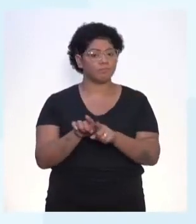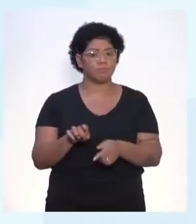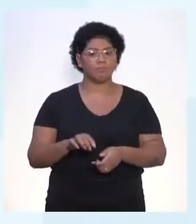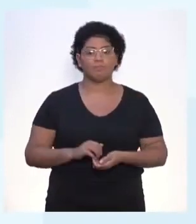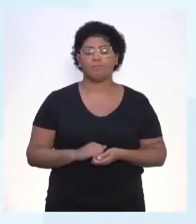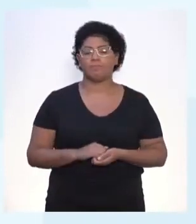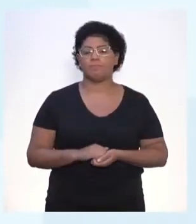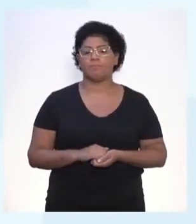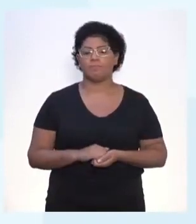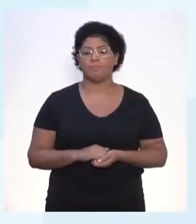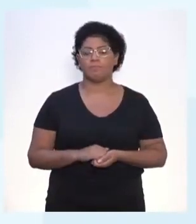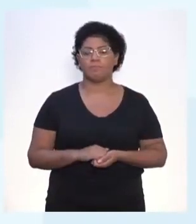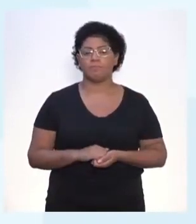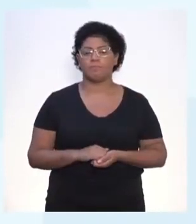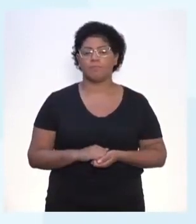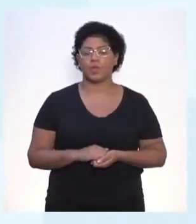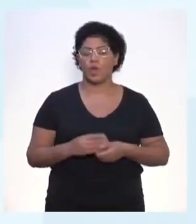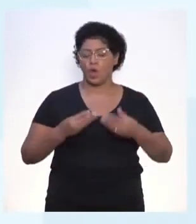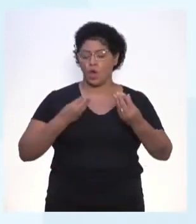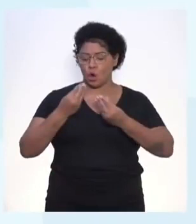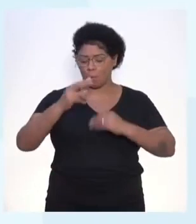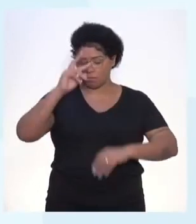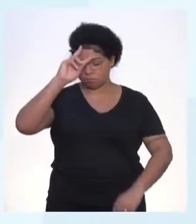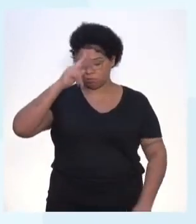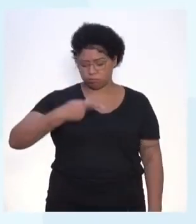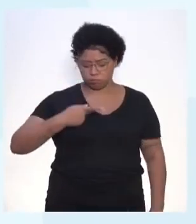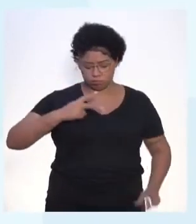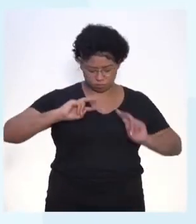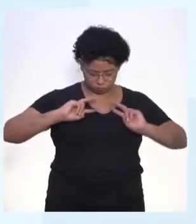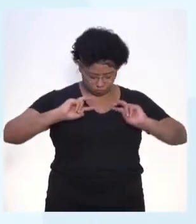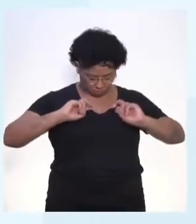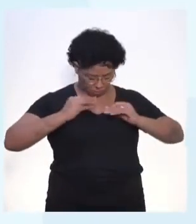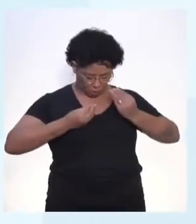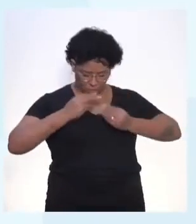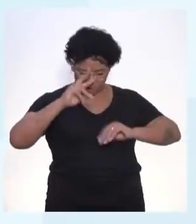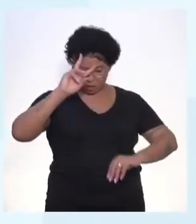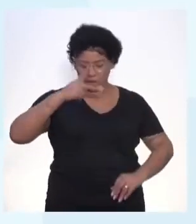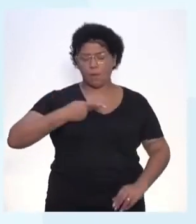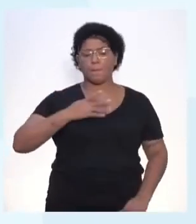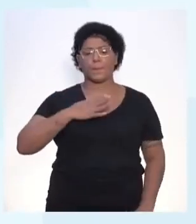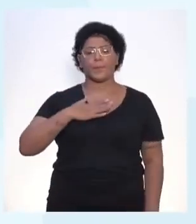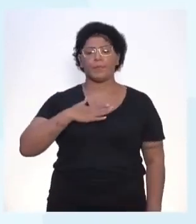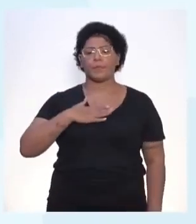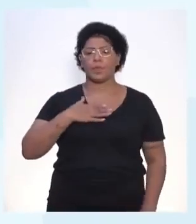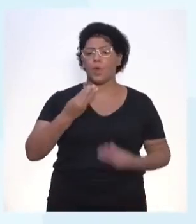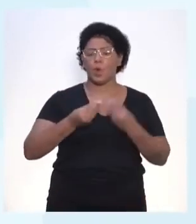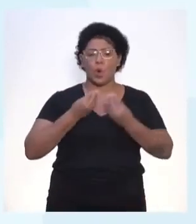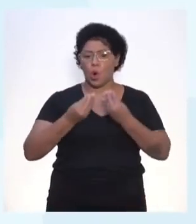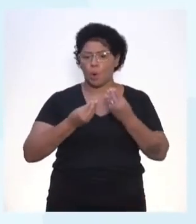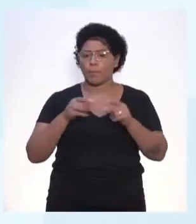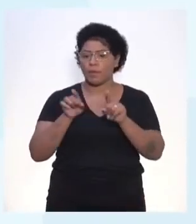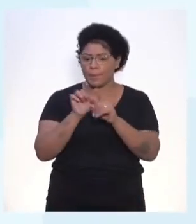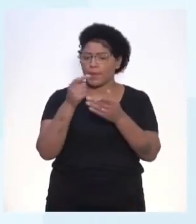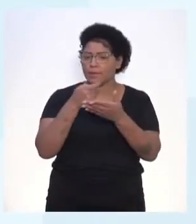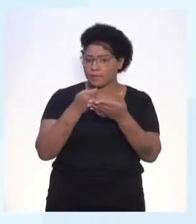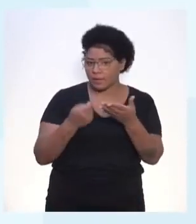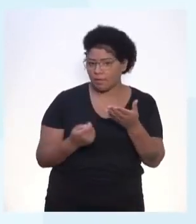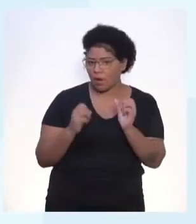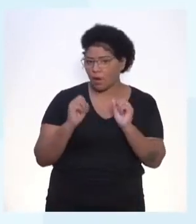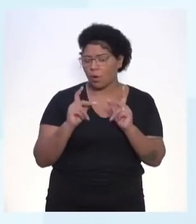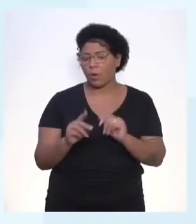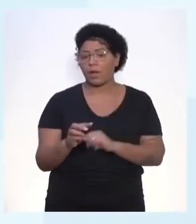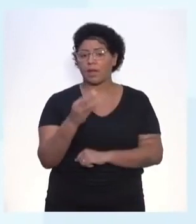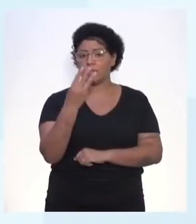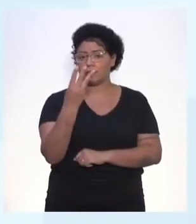que sejam as mesmas. Dizer como vocês se veem, mas agora você vai ter que dizer características físicas e características psicológicas.